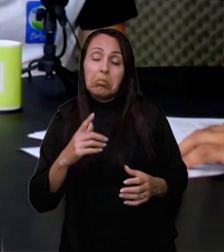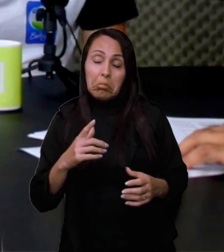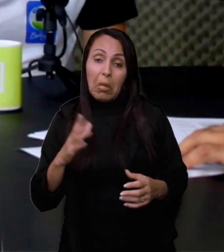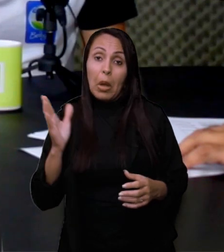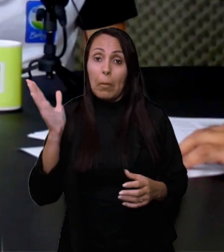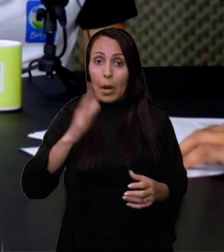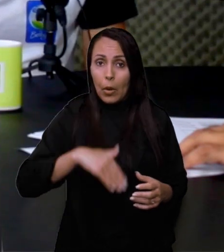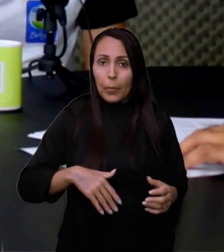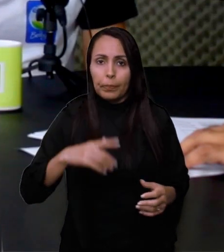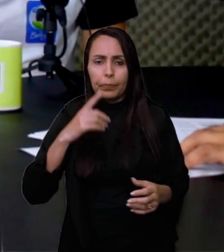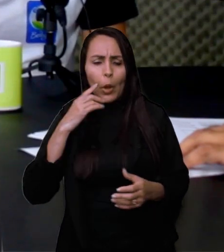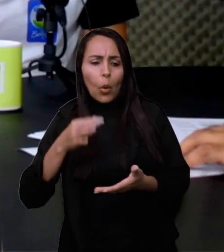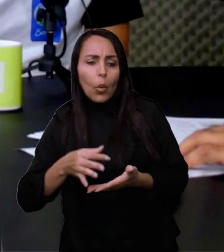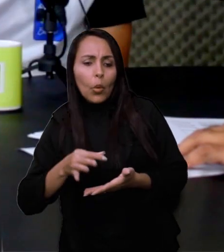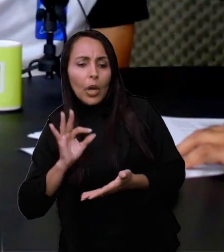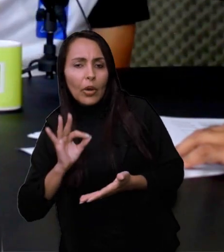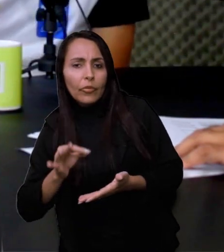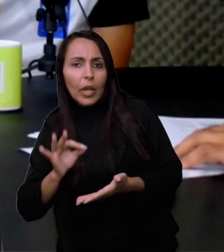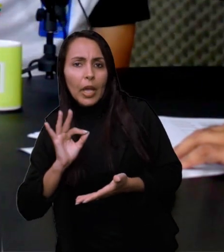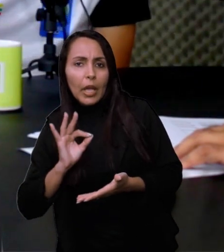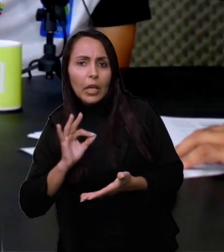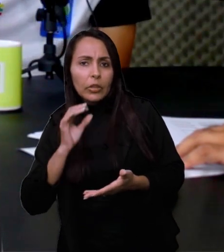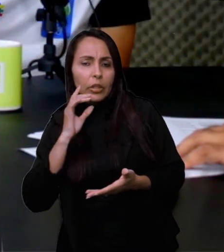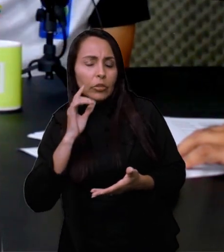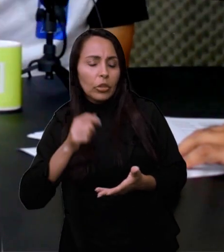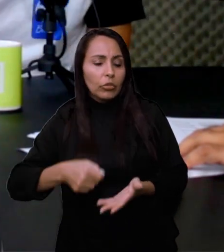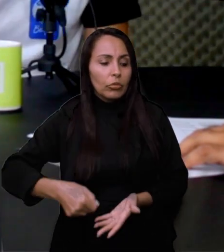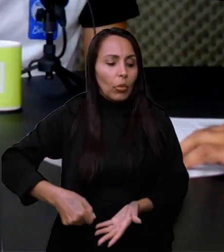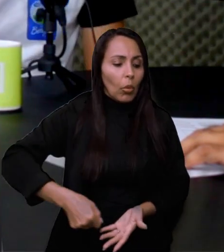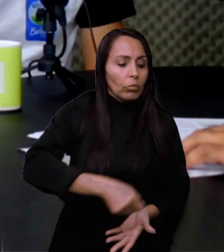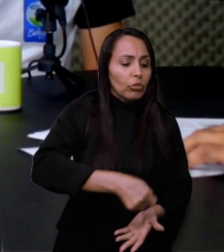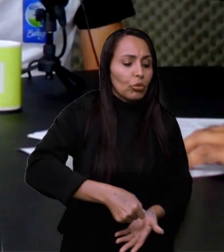café que a gente tomou e que jogou assim,